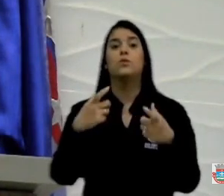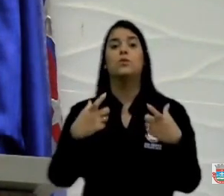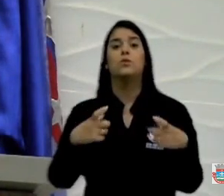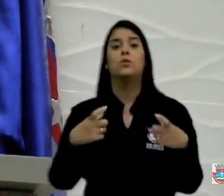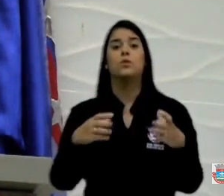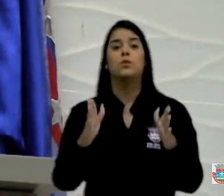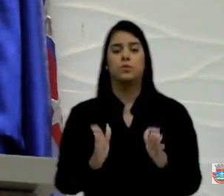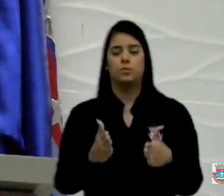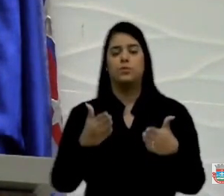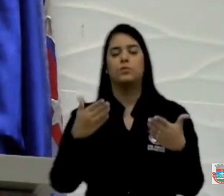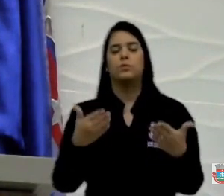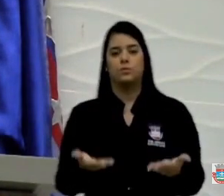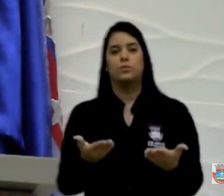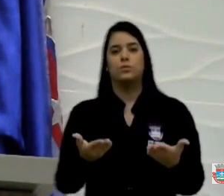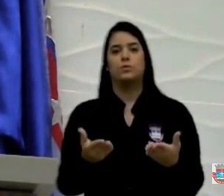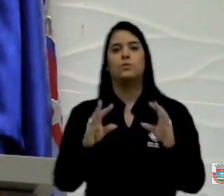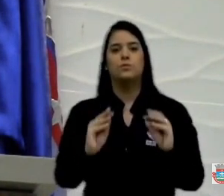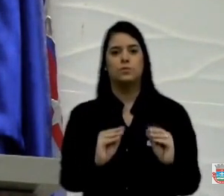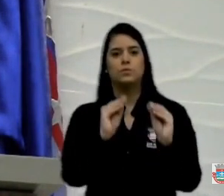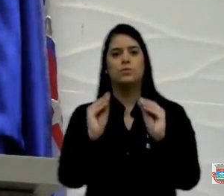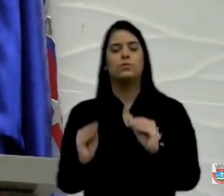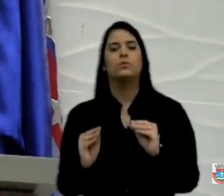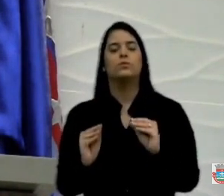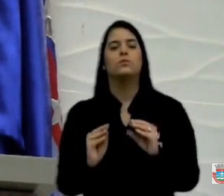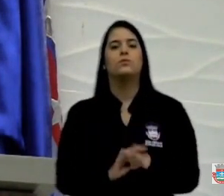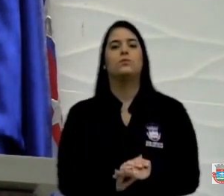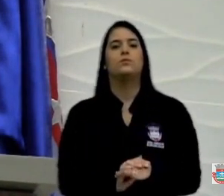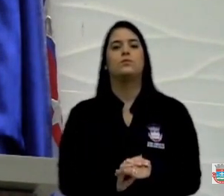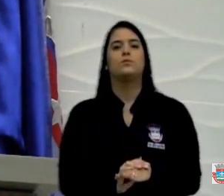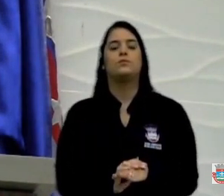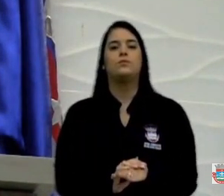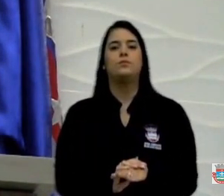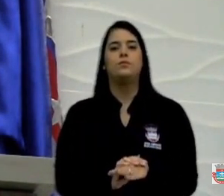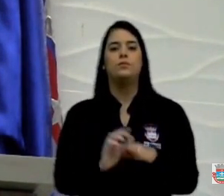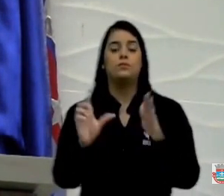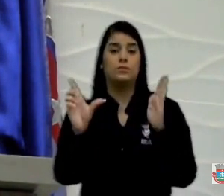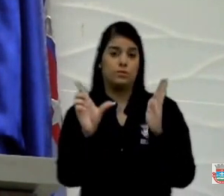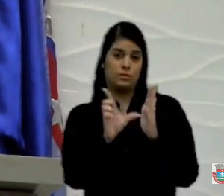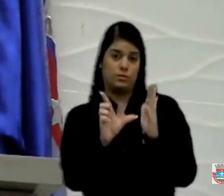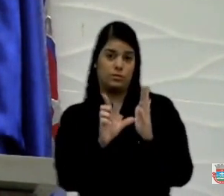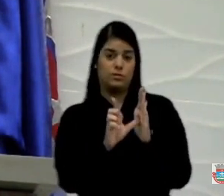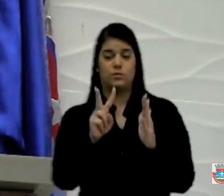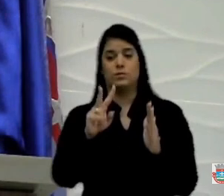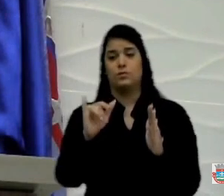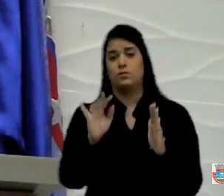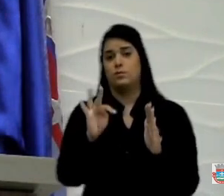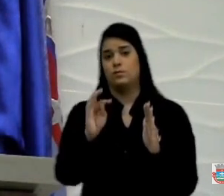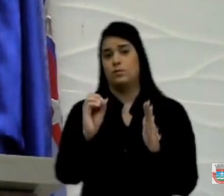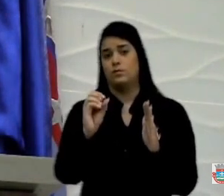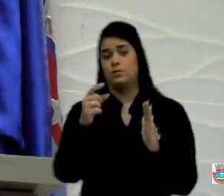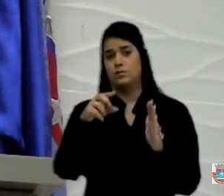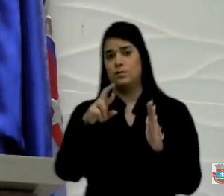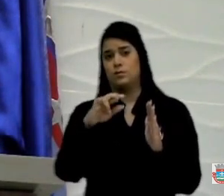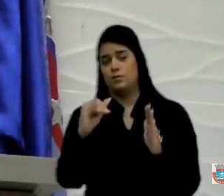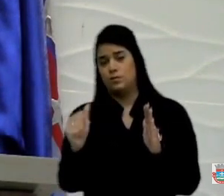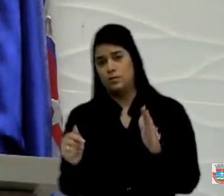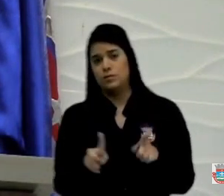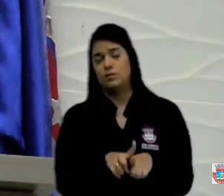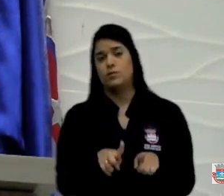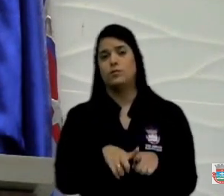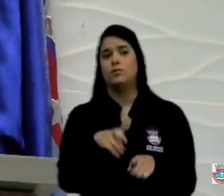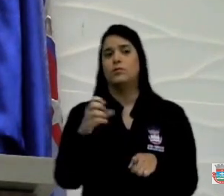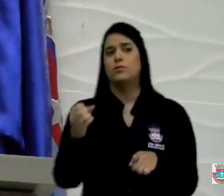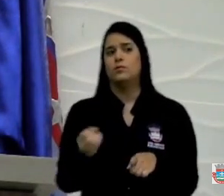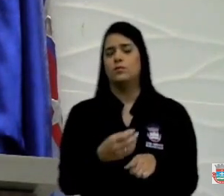aqueles que desejam fazer suas doações são na loja Vitória Informática, Nova